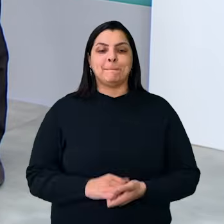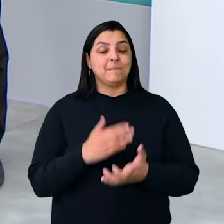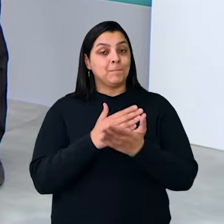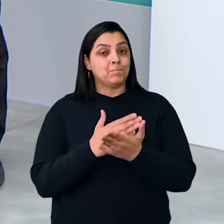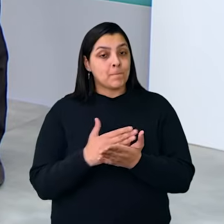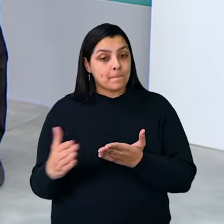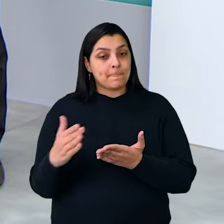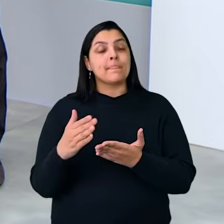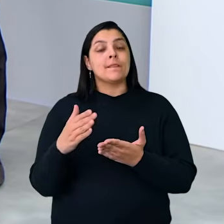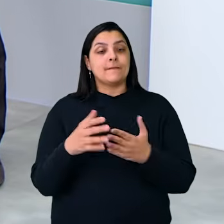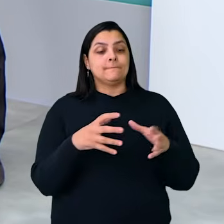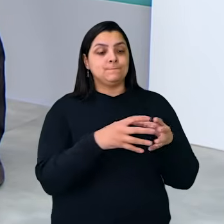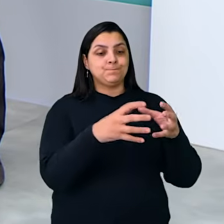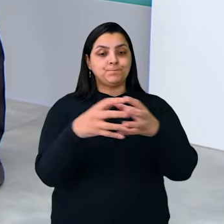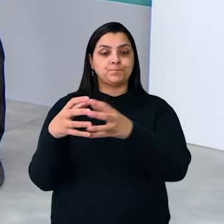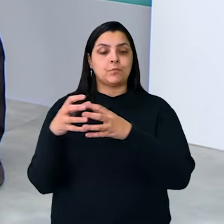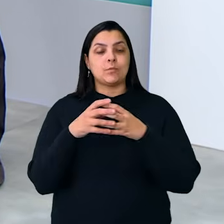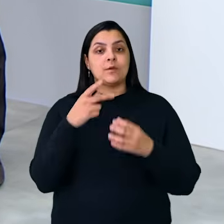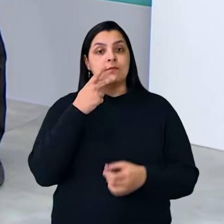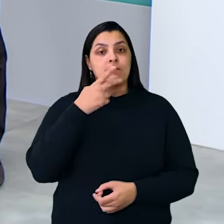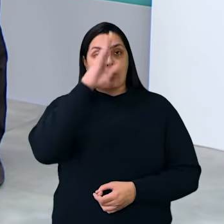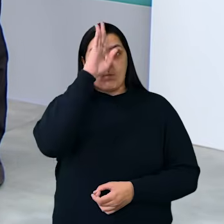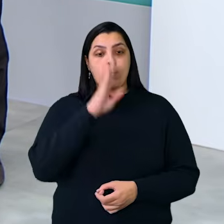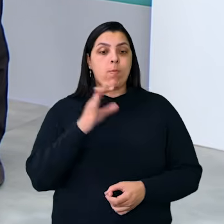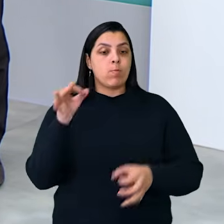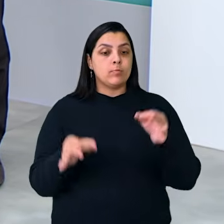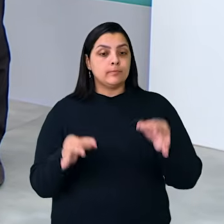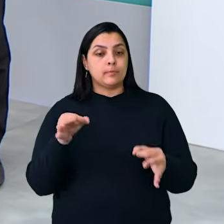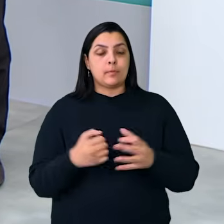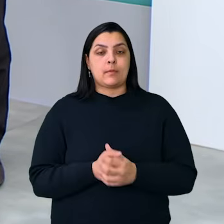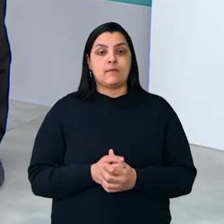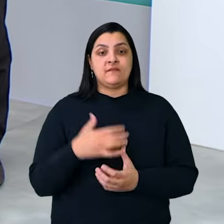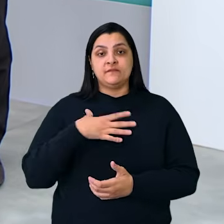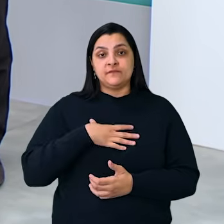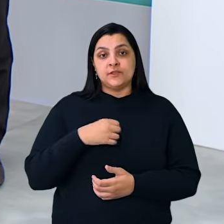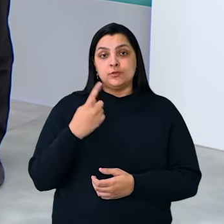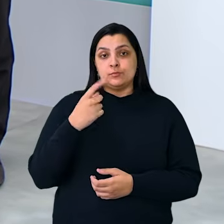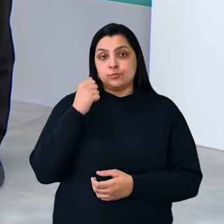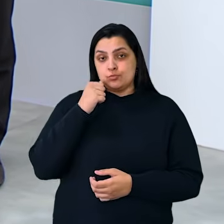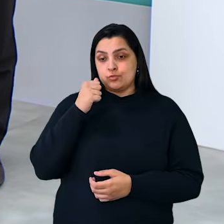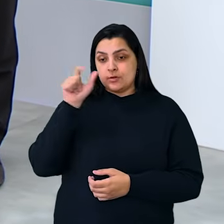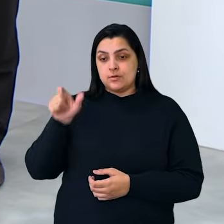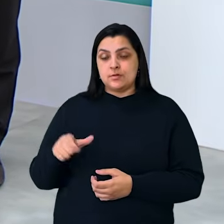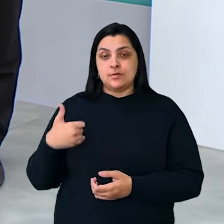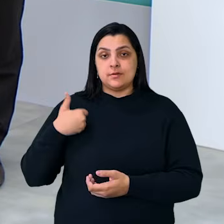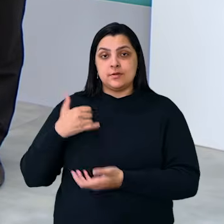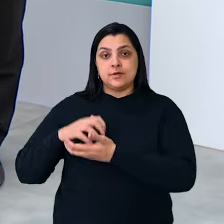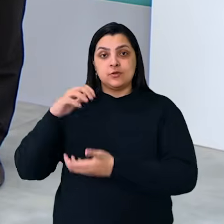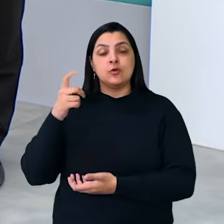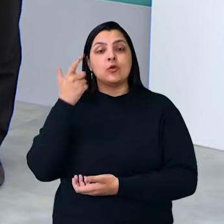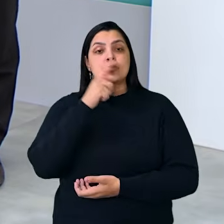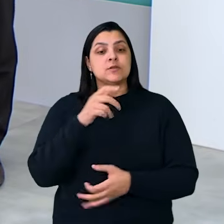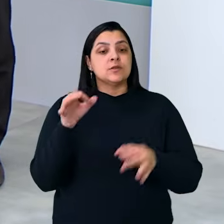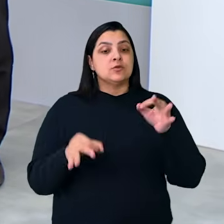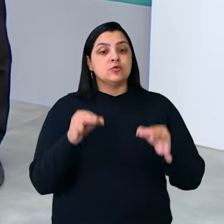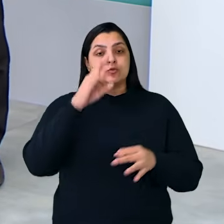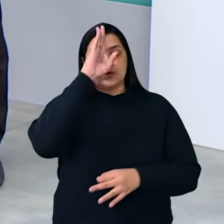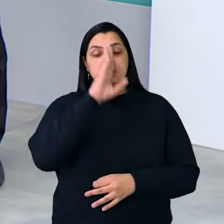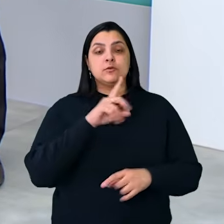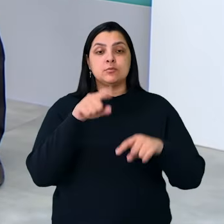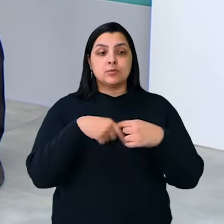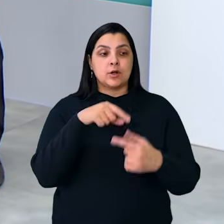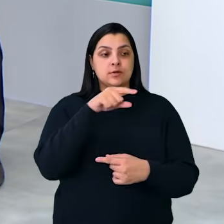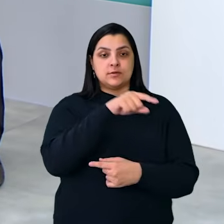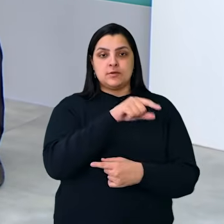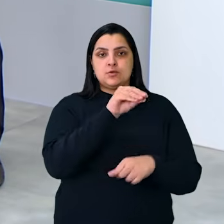A gente começa o giro pelas turmas falando de gratuidade de justiça. O filho de uma idosa obteve o benefício em ação ajuizada por uma